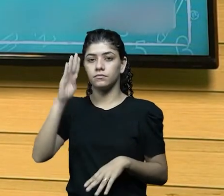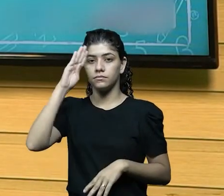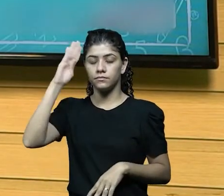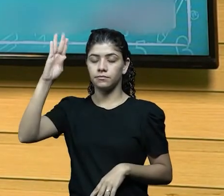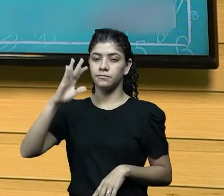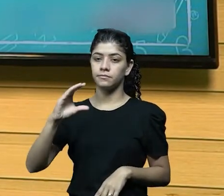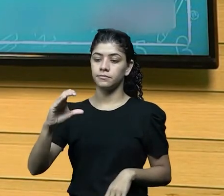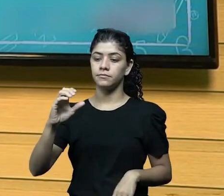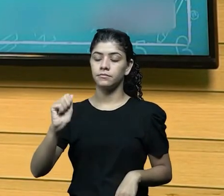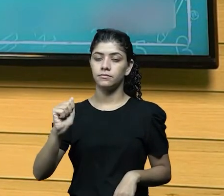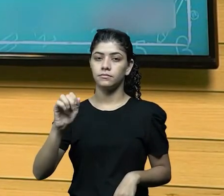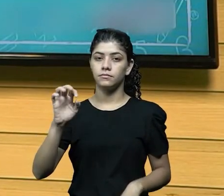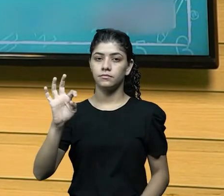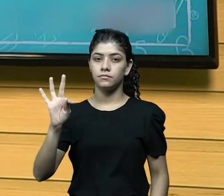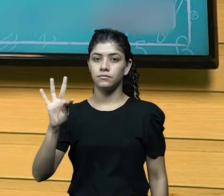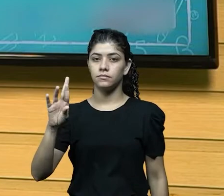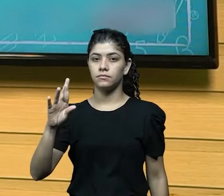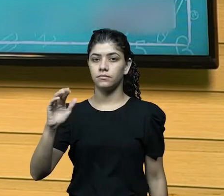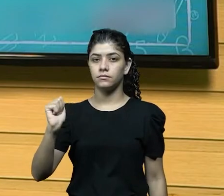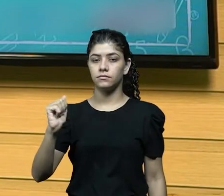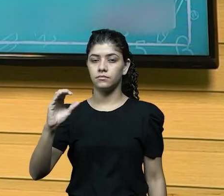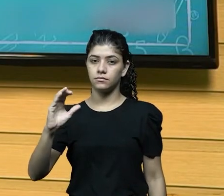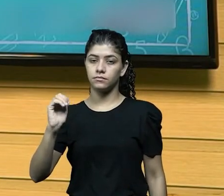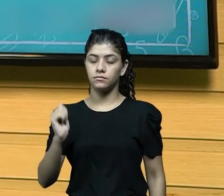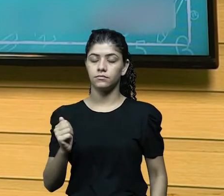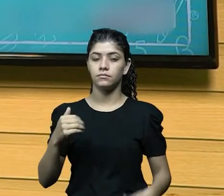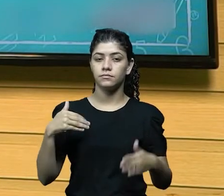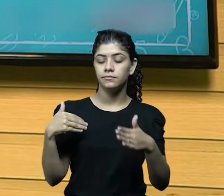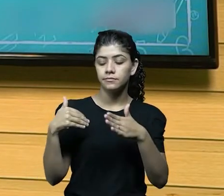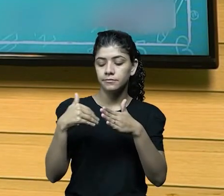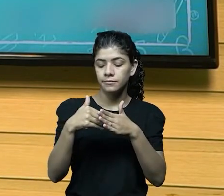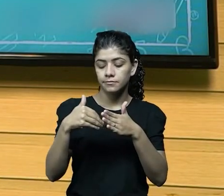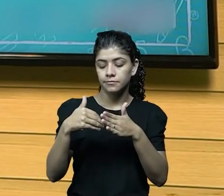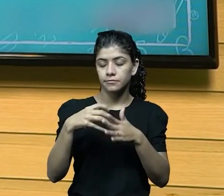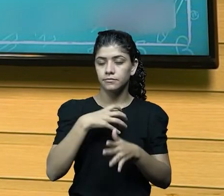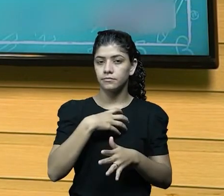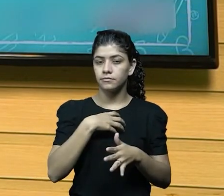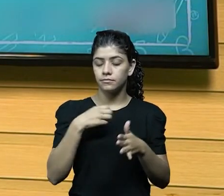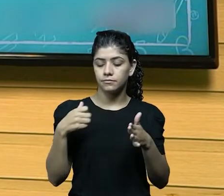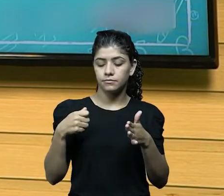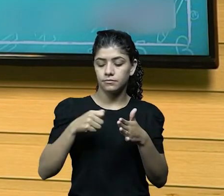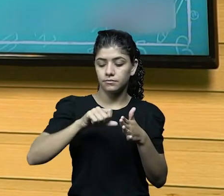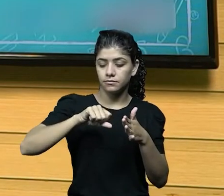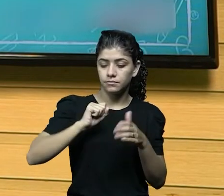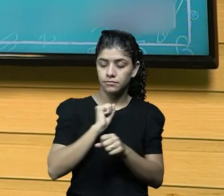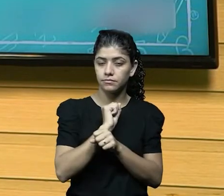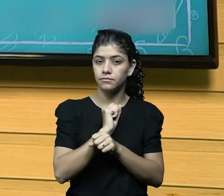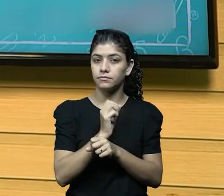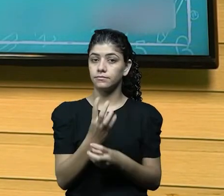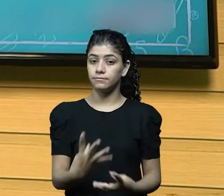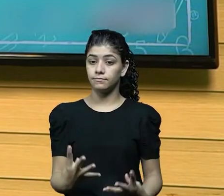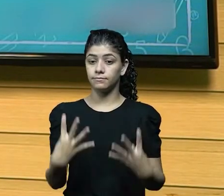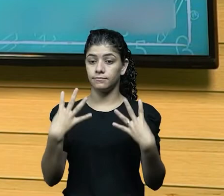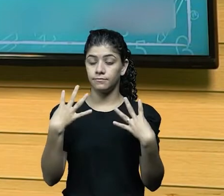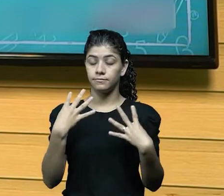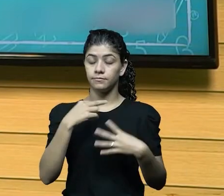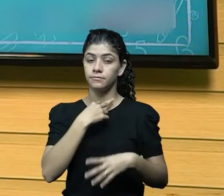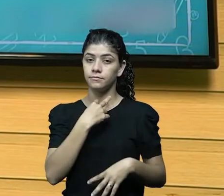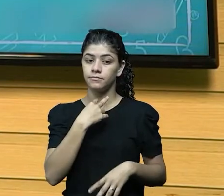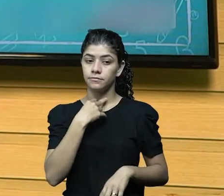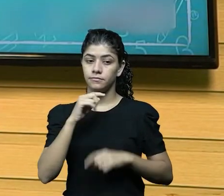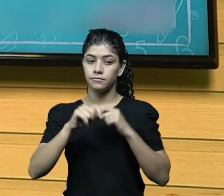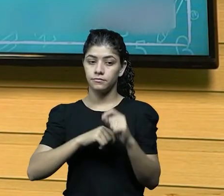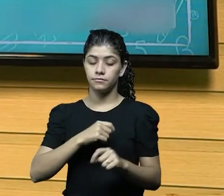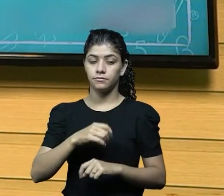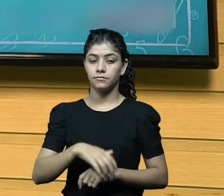a catraca. Você vai girando e vai aproximando, e aí quando sentir que parou de apertar, atenção, não se